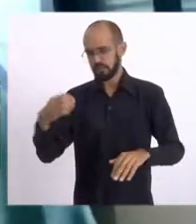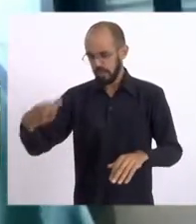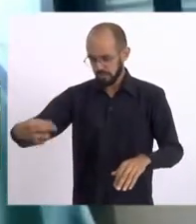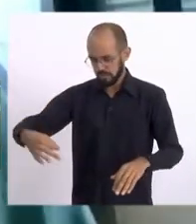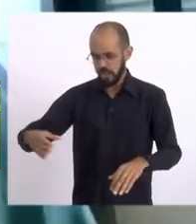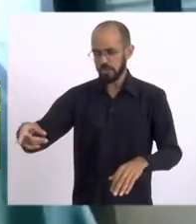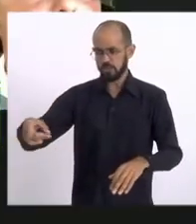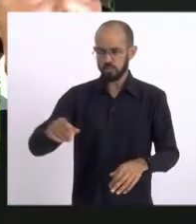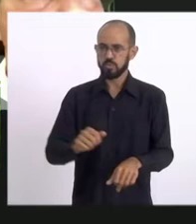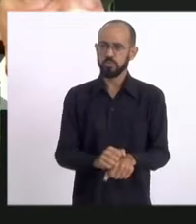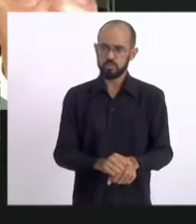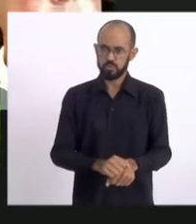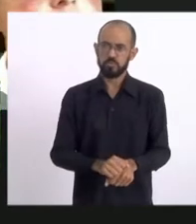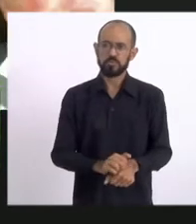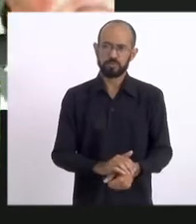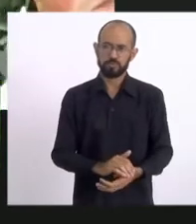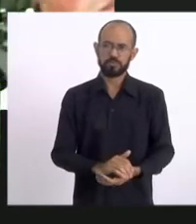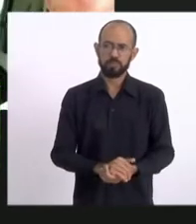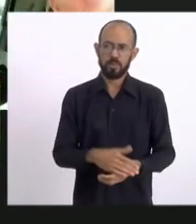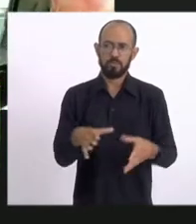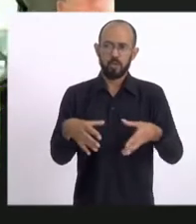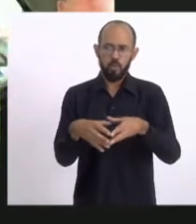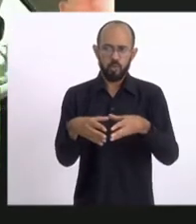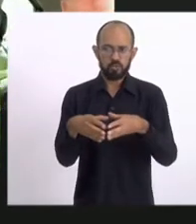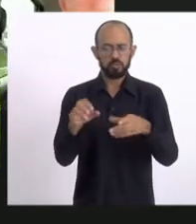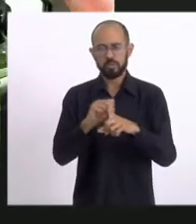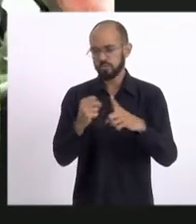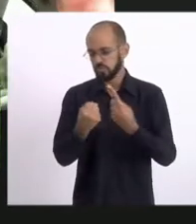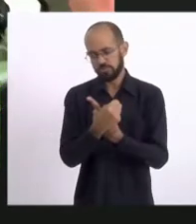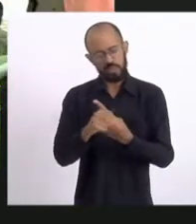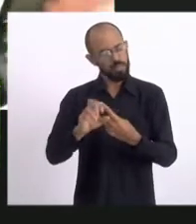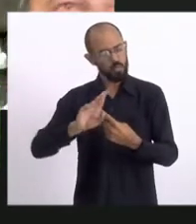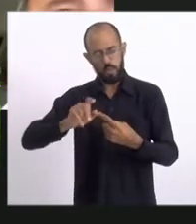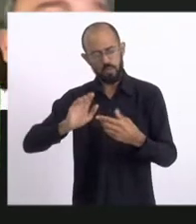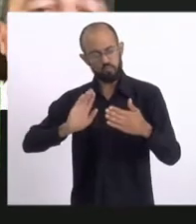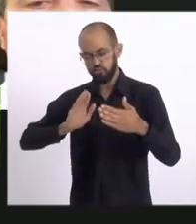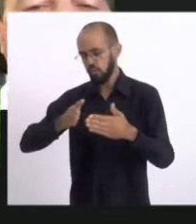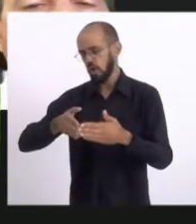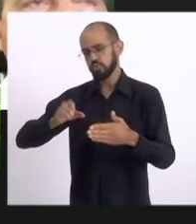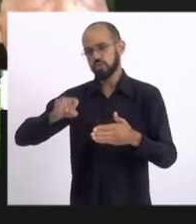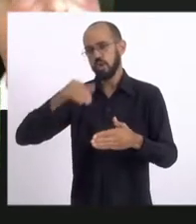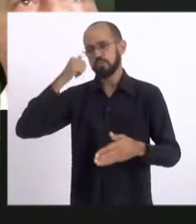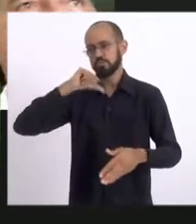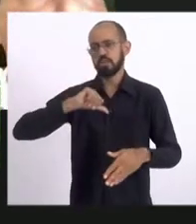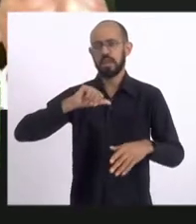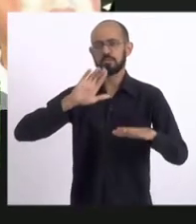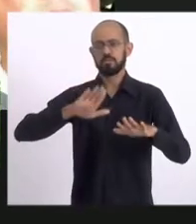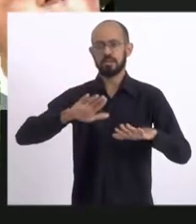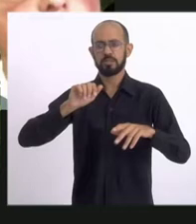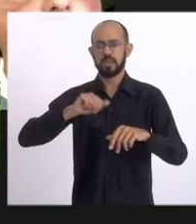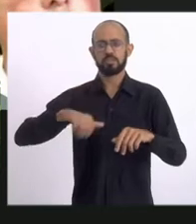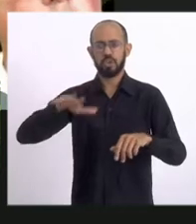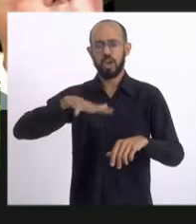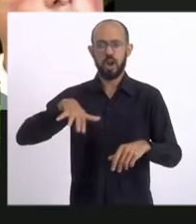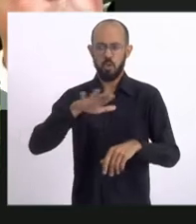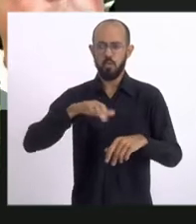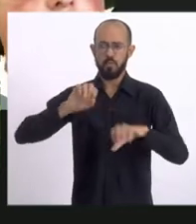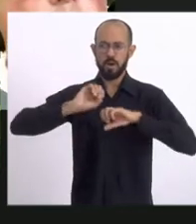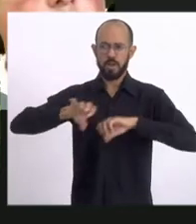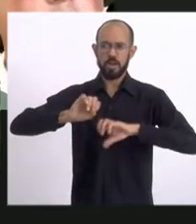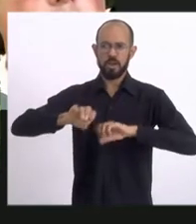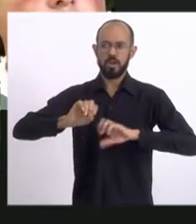amplia para o conjunto da sociedade, não especificamente só as mulheres, mas é a título de